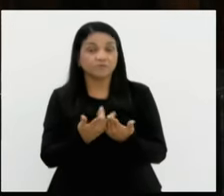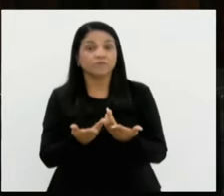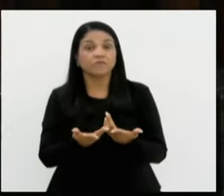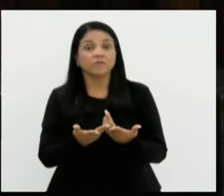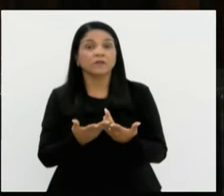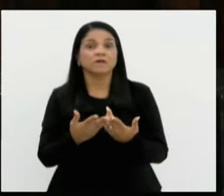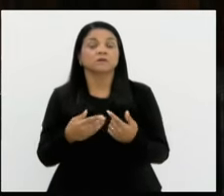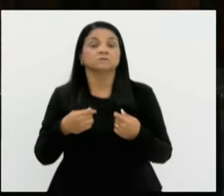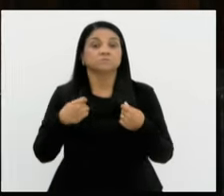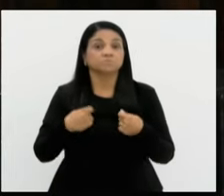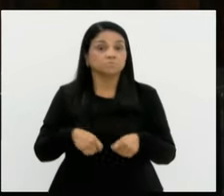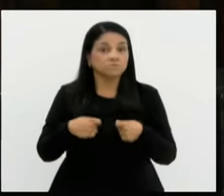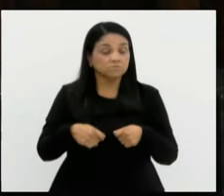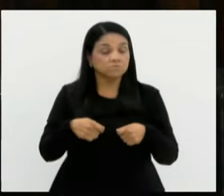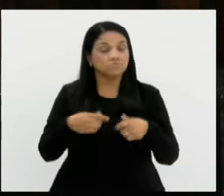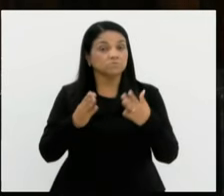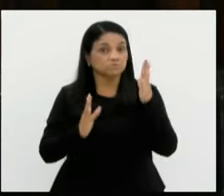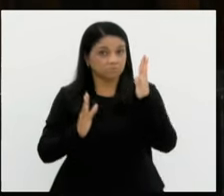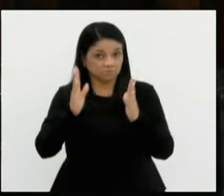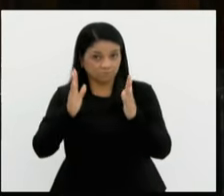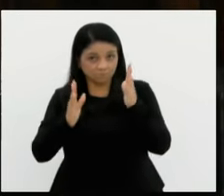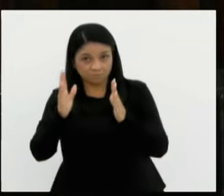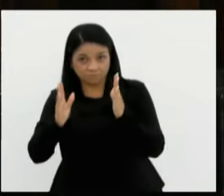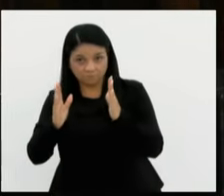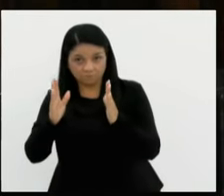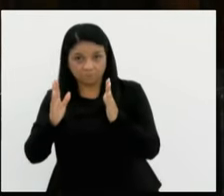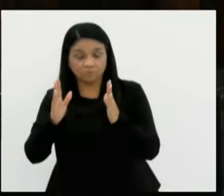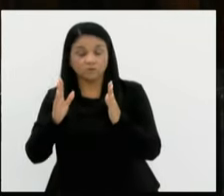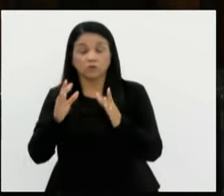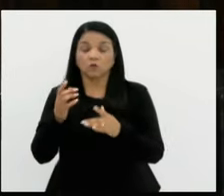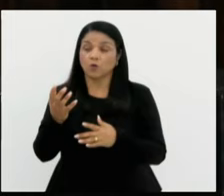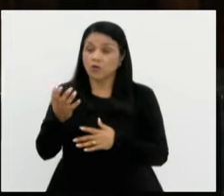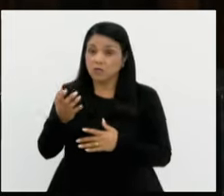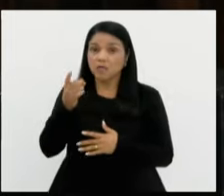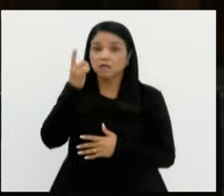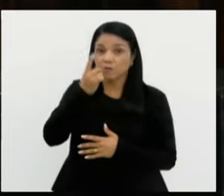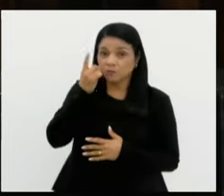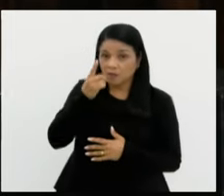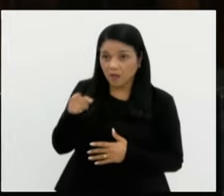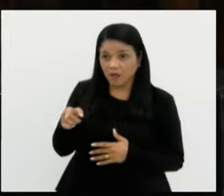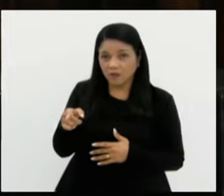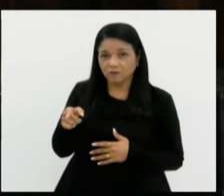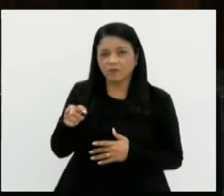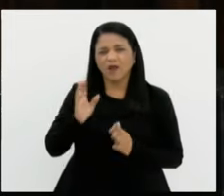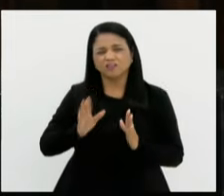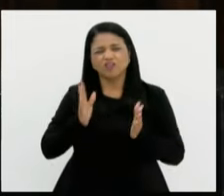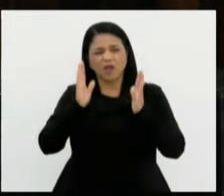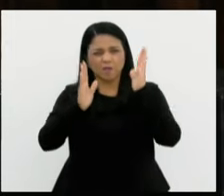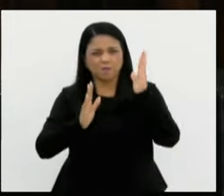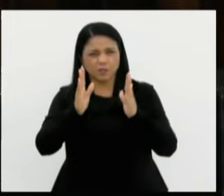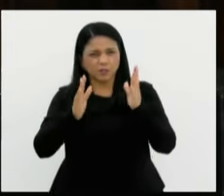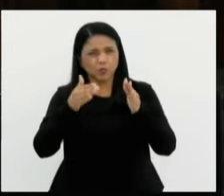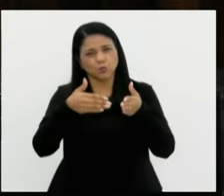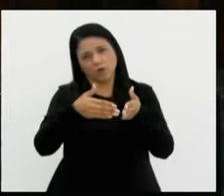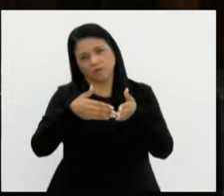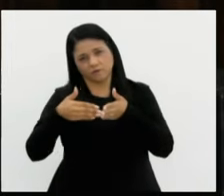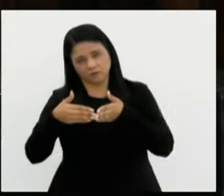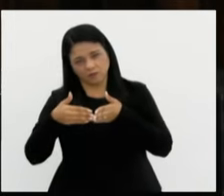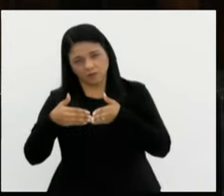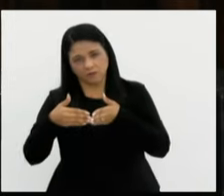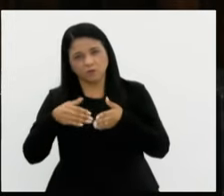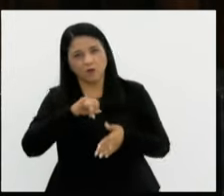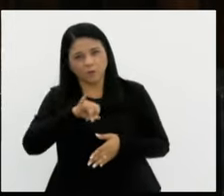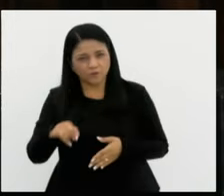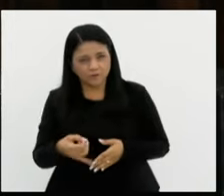de estabelecer um prazo, inclusive como o deputado queria, vamos aproveitar o período que já está afastado. Ou seja, criando